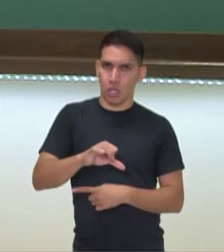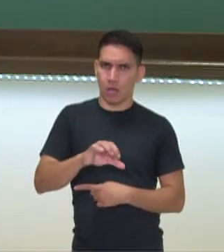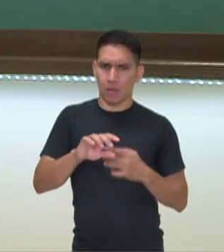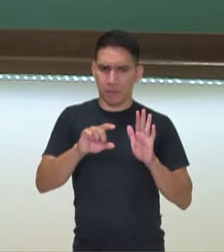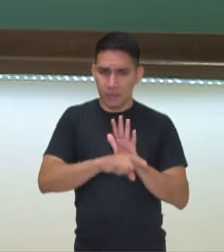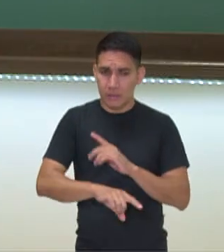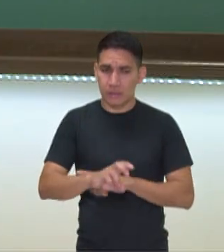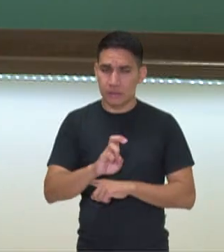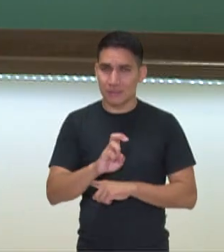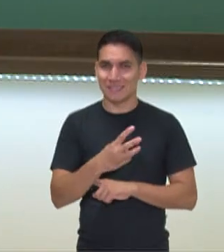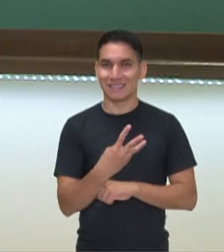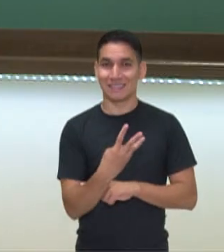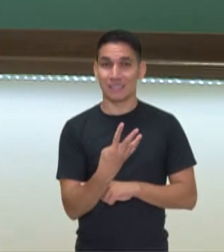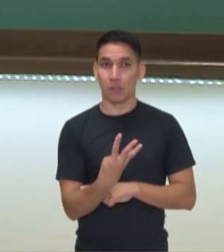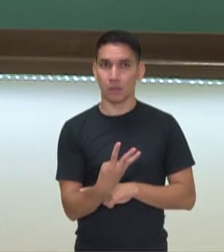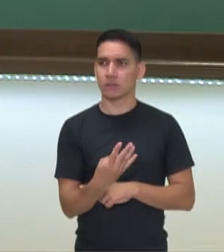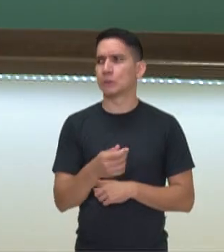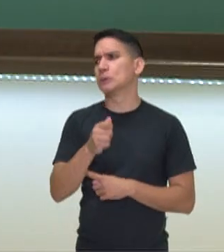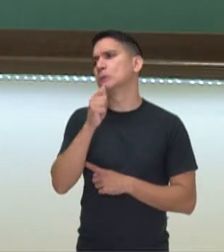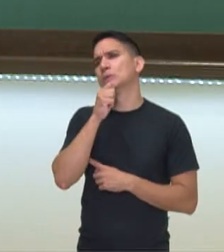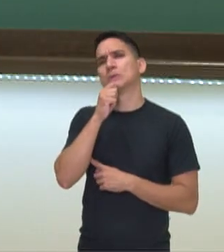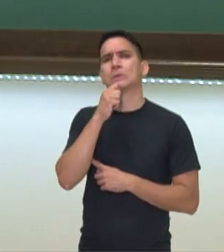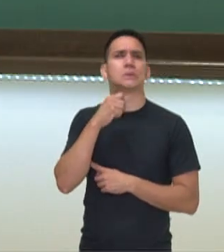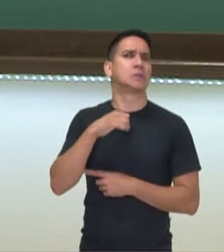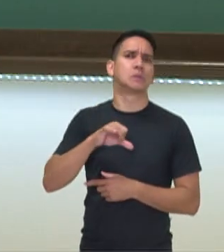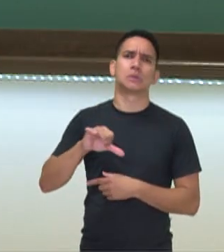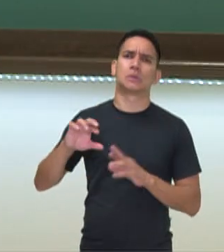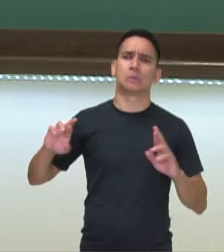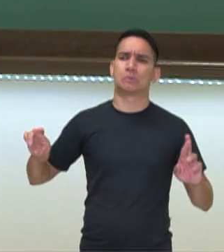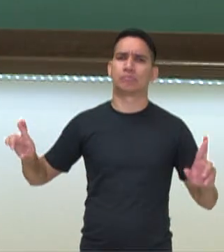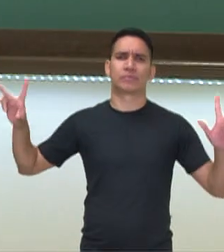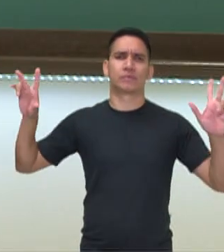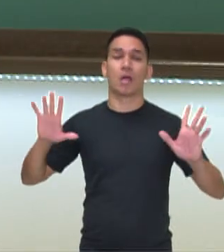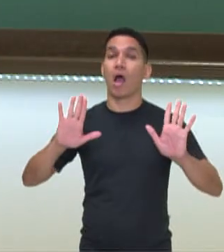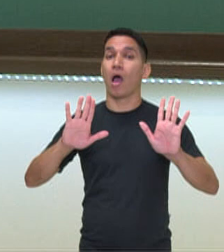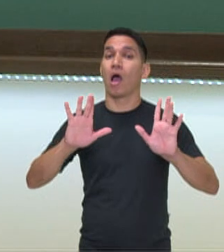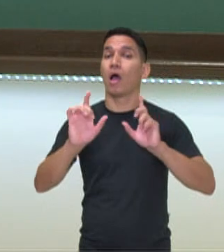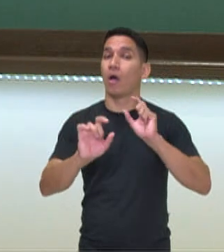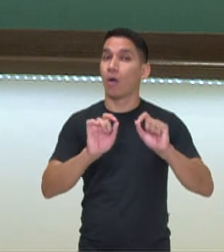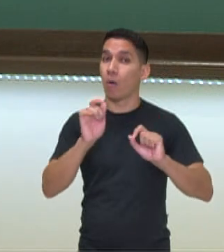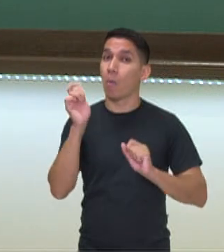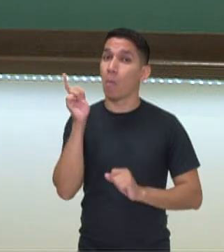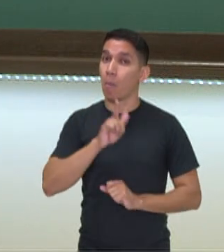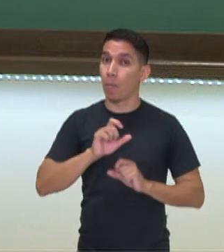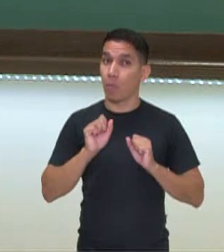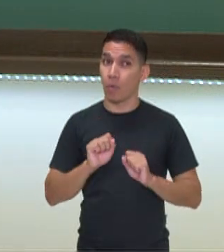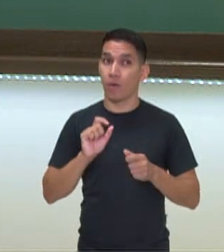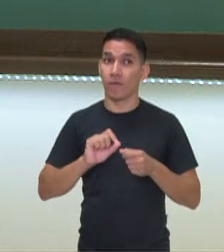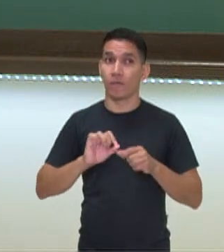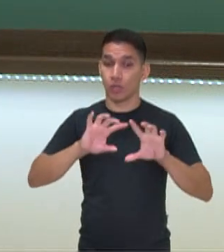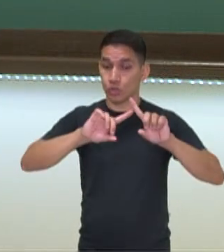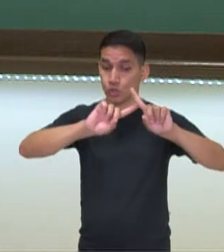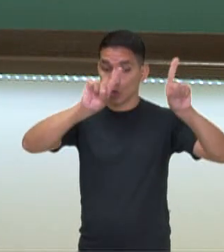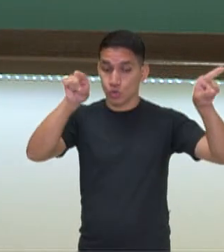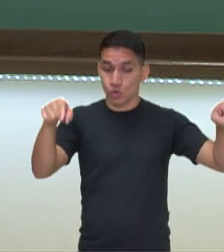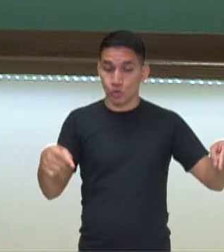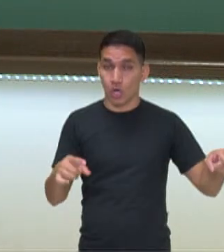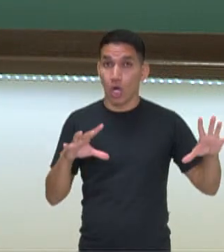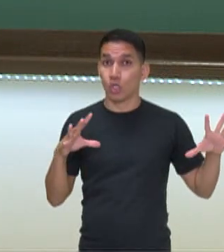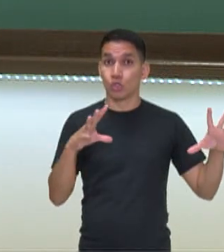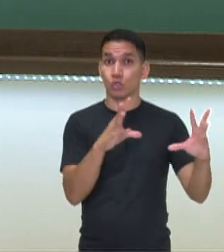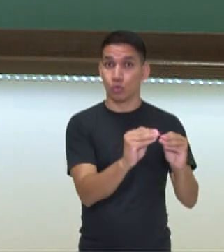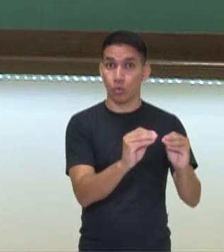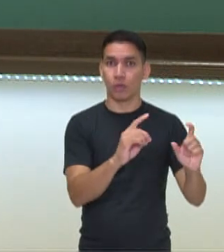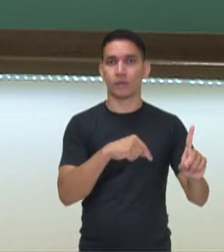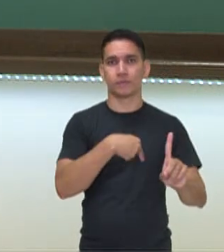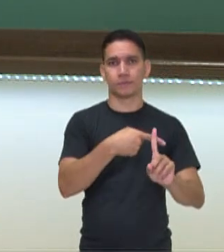34. Ainda não deu 9. Nossa, professora. Ah, mas olha só, a gente pode pegar toda essa soma aqui,